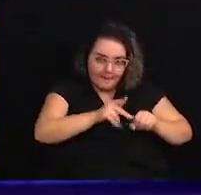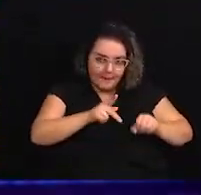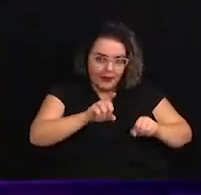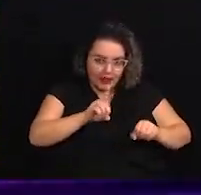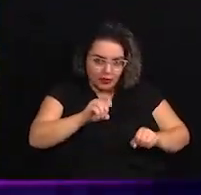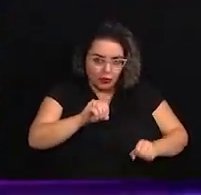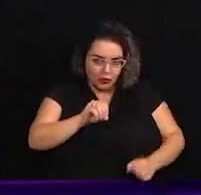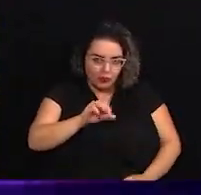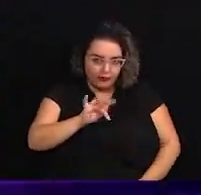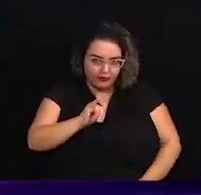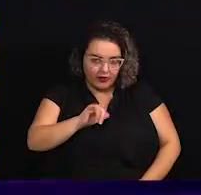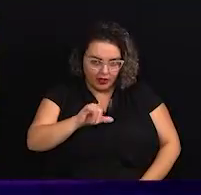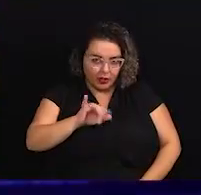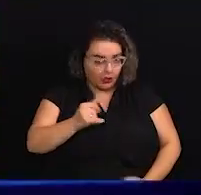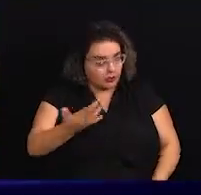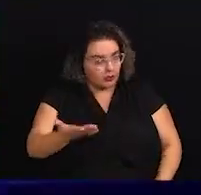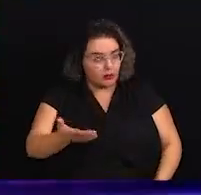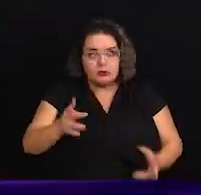temática principal.